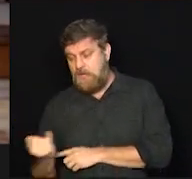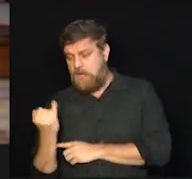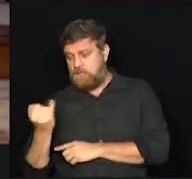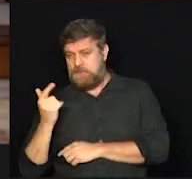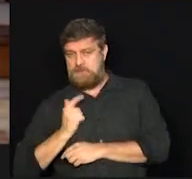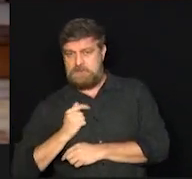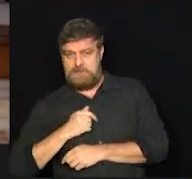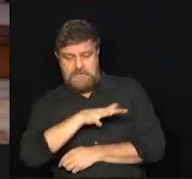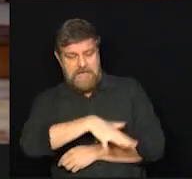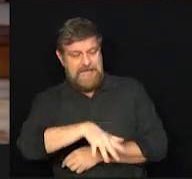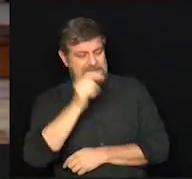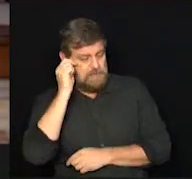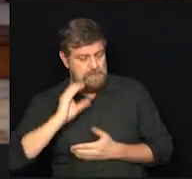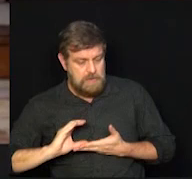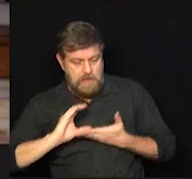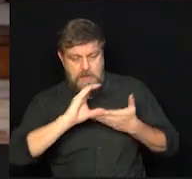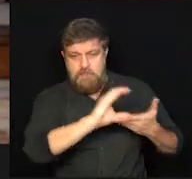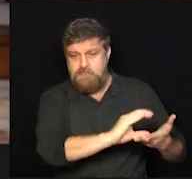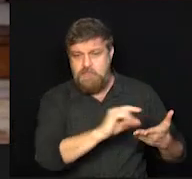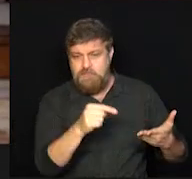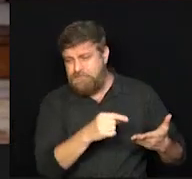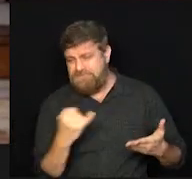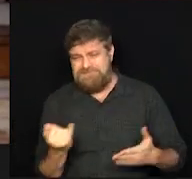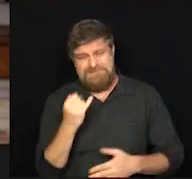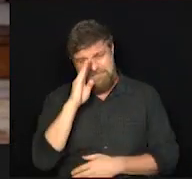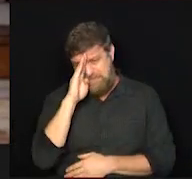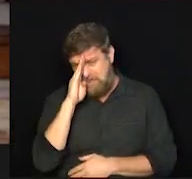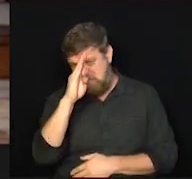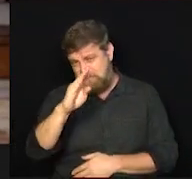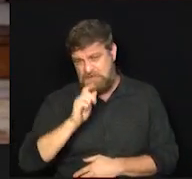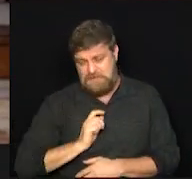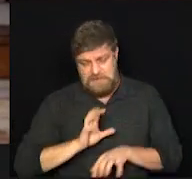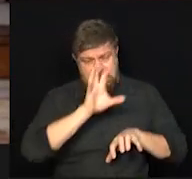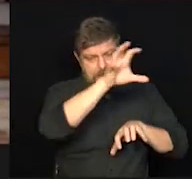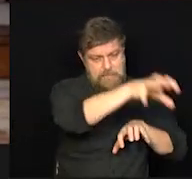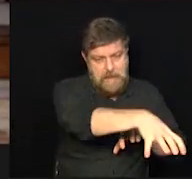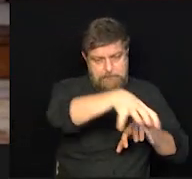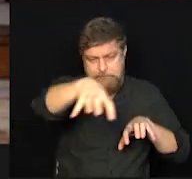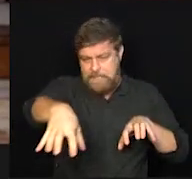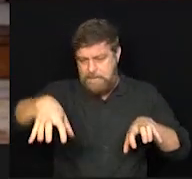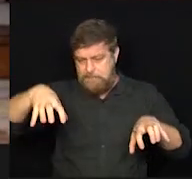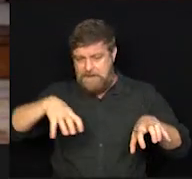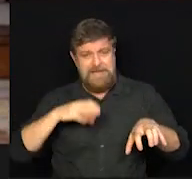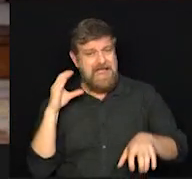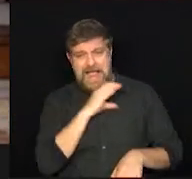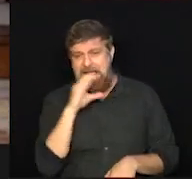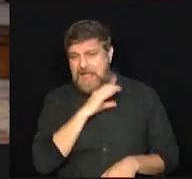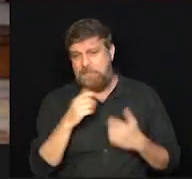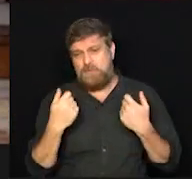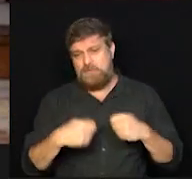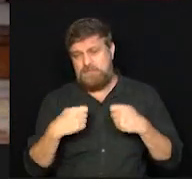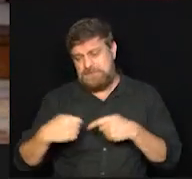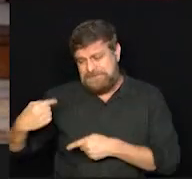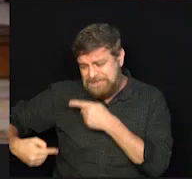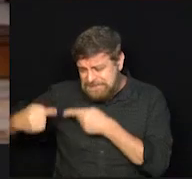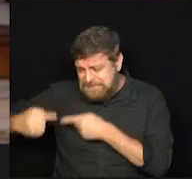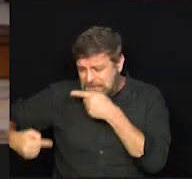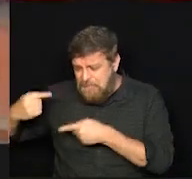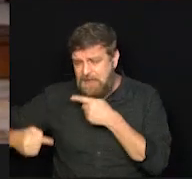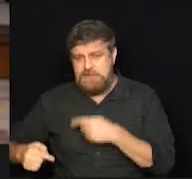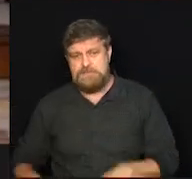investimento nos Espaços culturais da cidade sobretudo os espaços descentralizados ele é é urgente Então